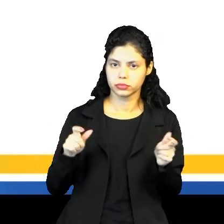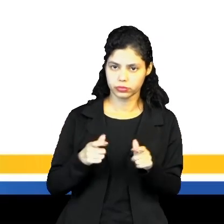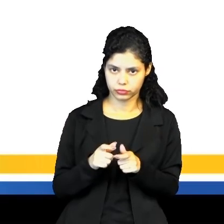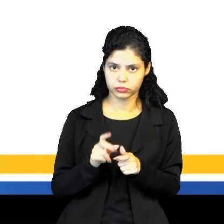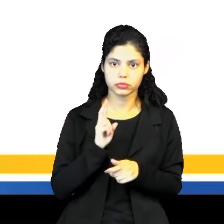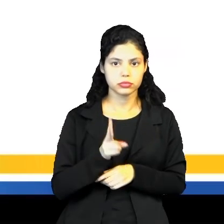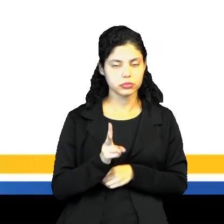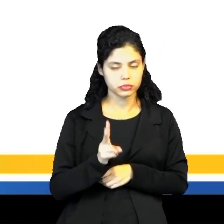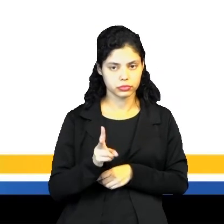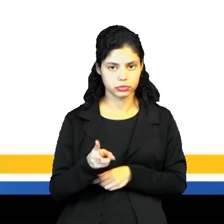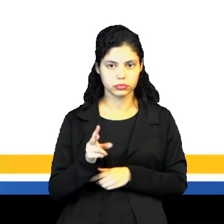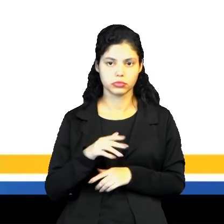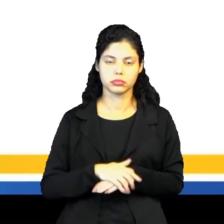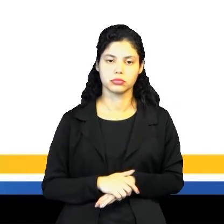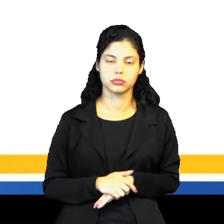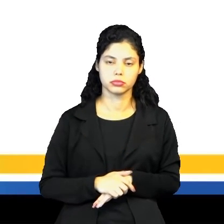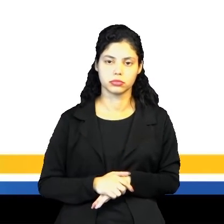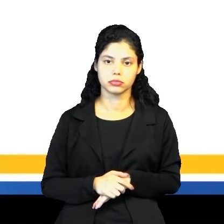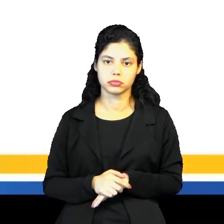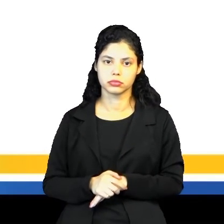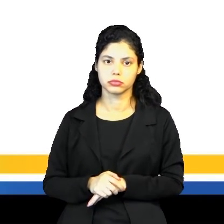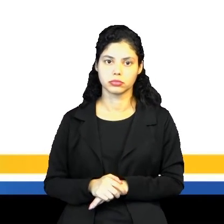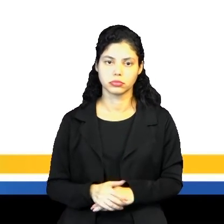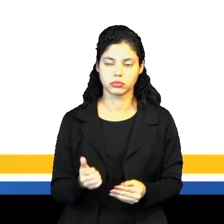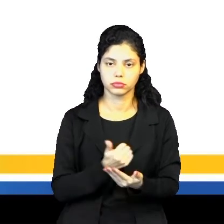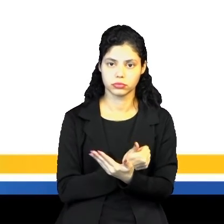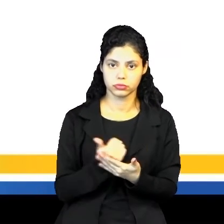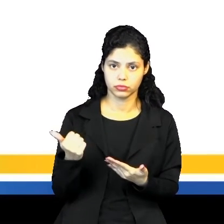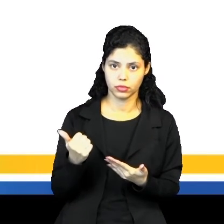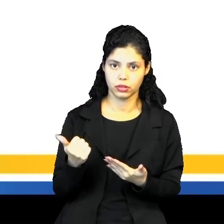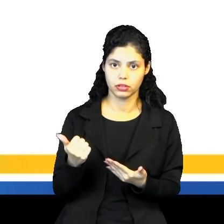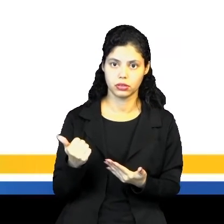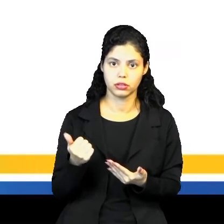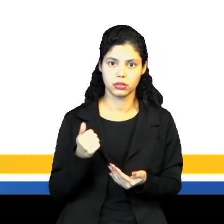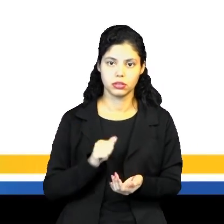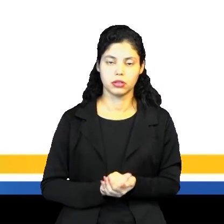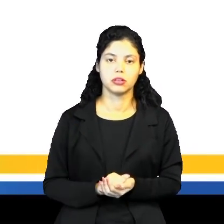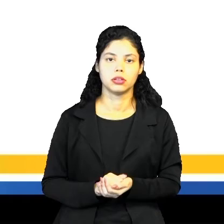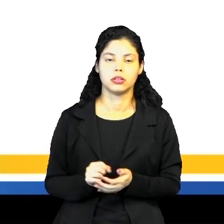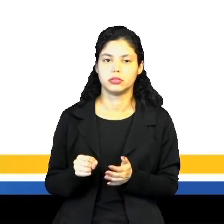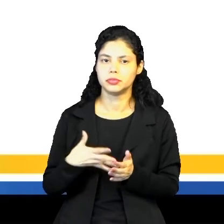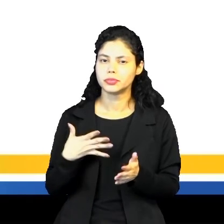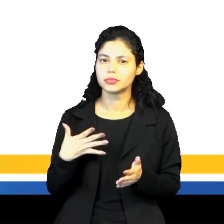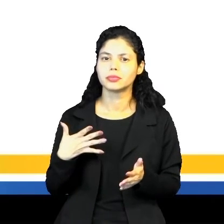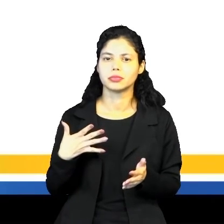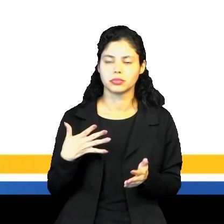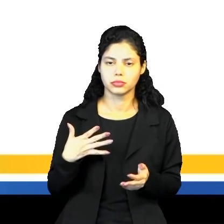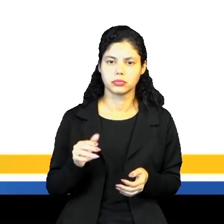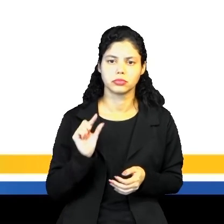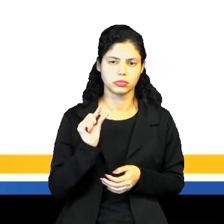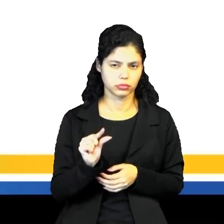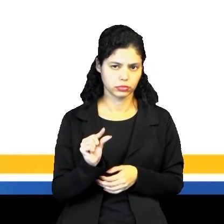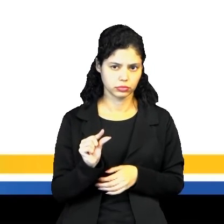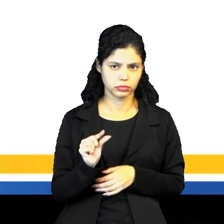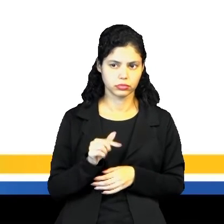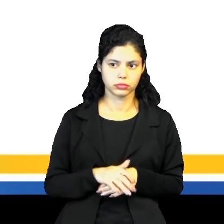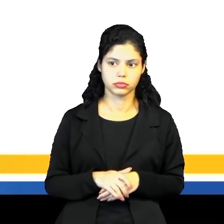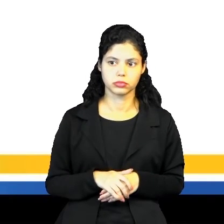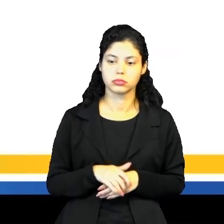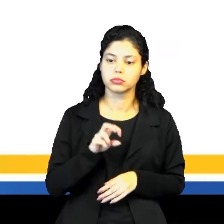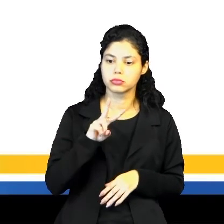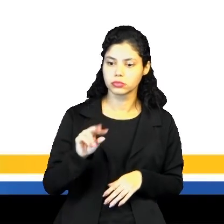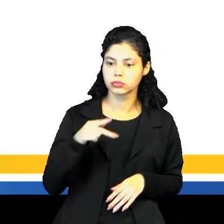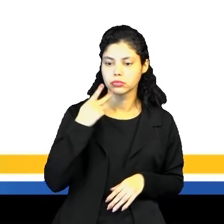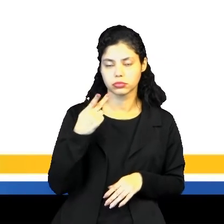minimizando, né, sempre para uma ação, ele não precisa do muito, ele precisa de um pouco, né? E ele